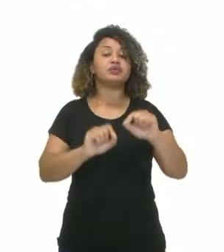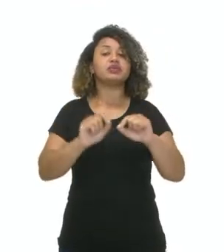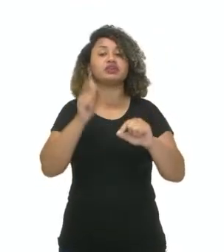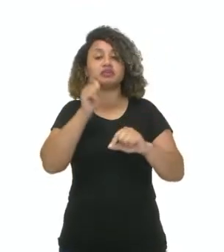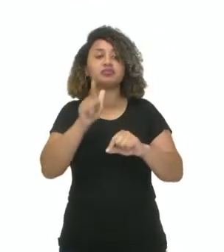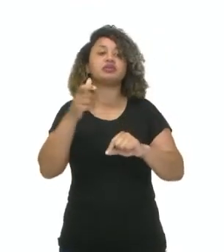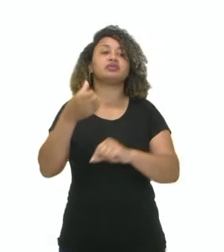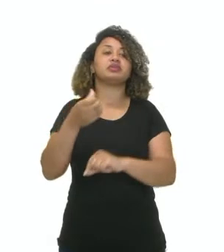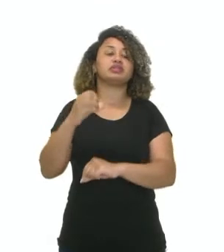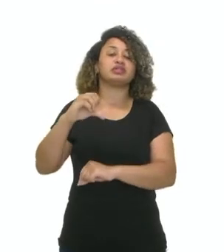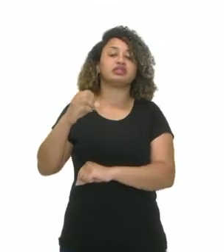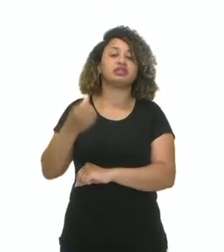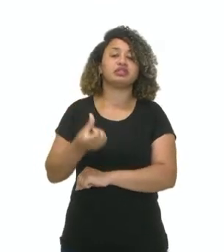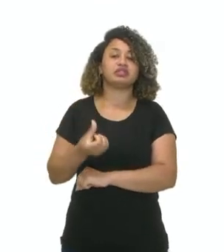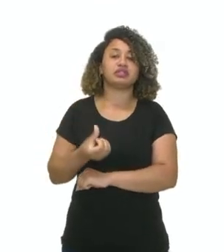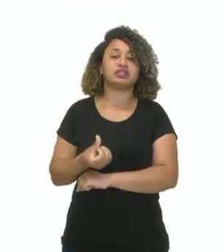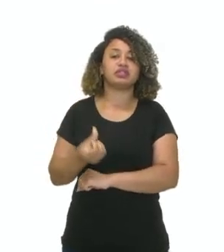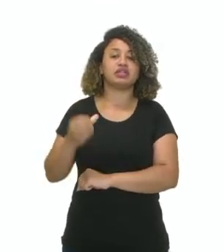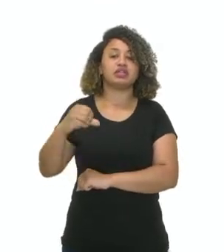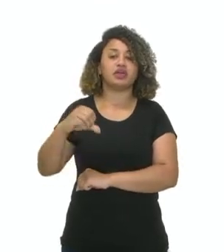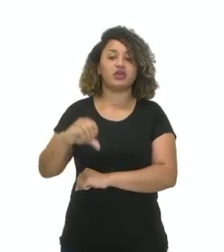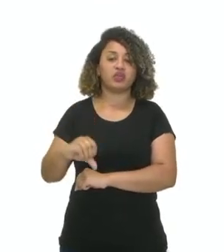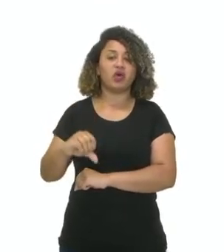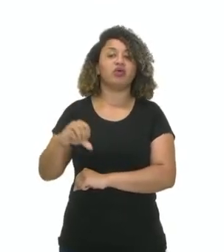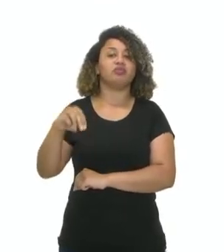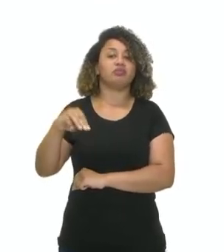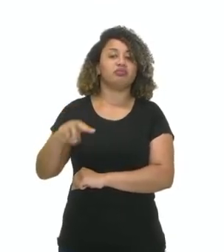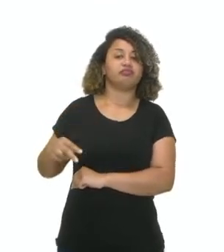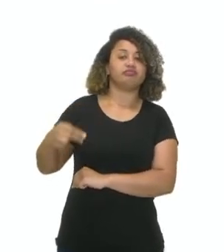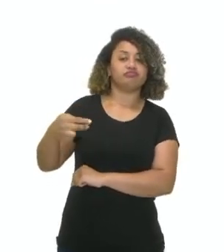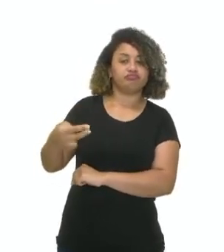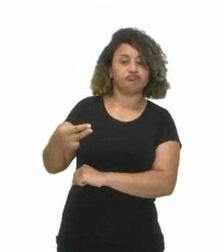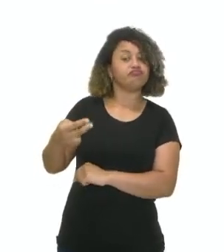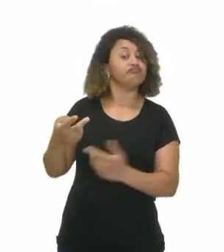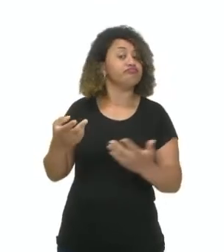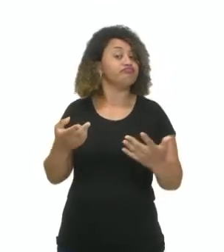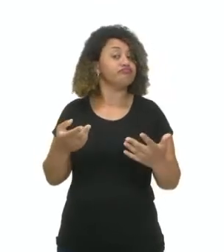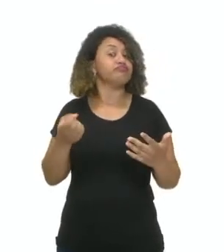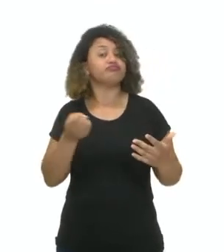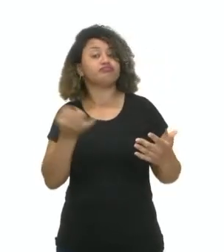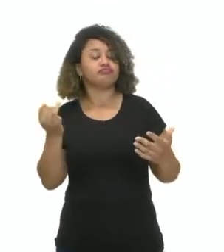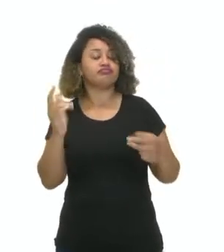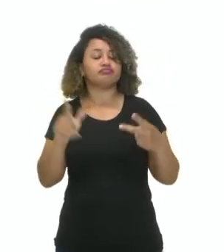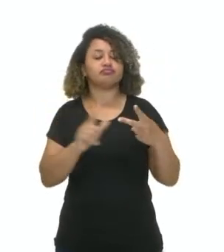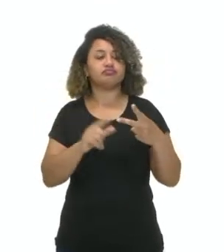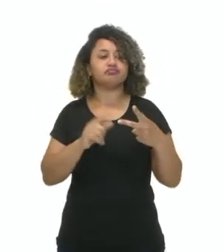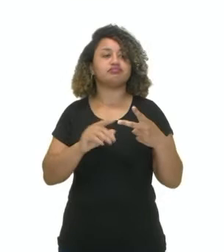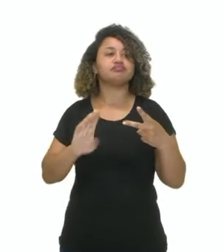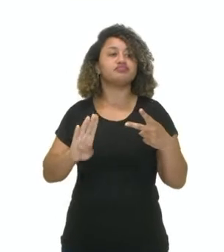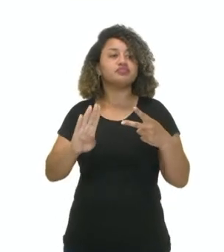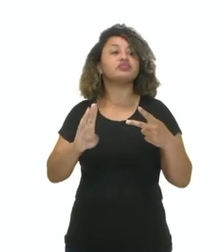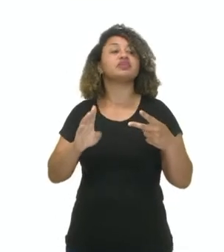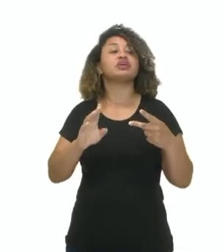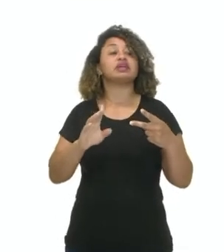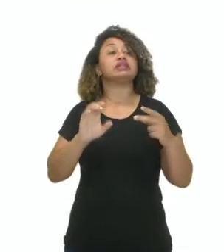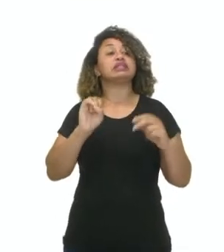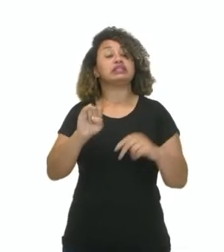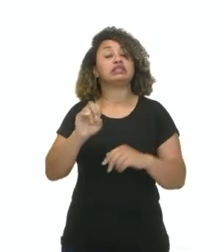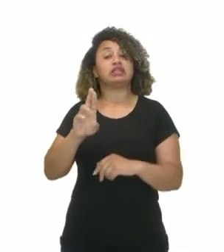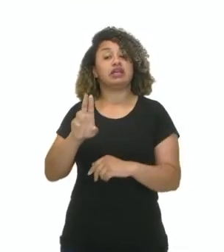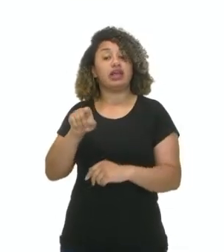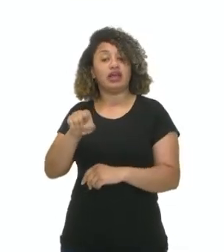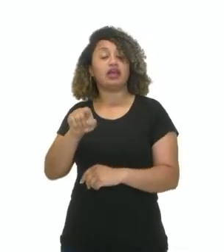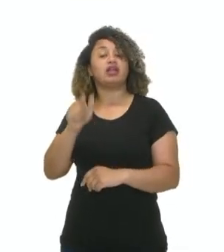para cobrir uma área de 69 metros quadrados? Letra B. Caso